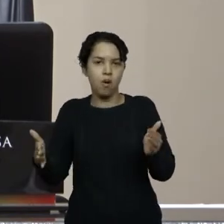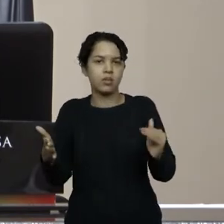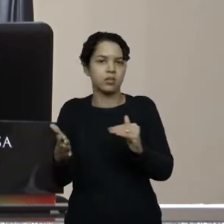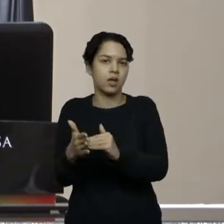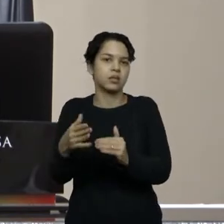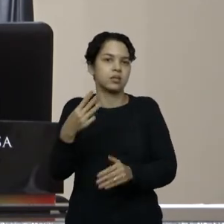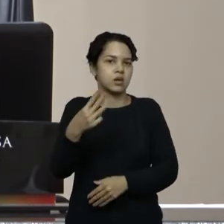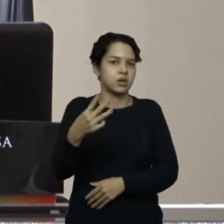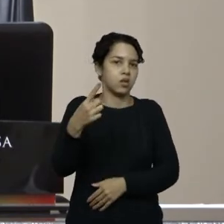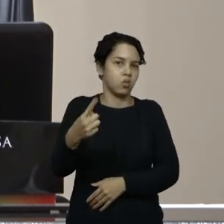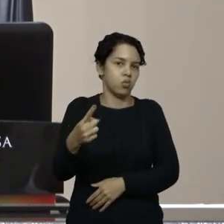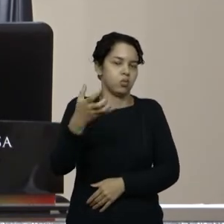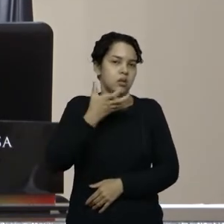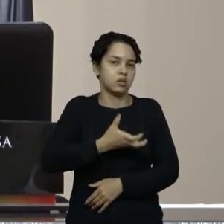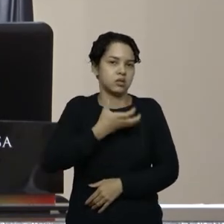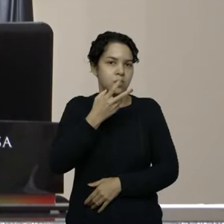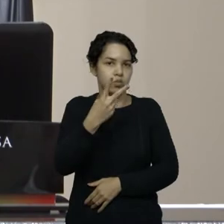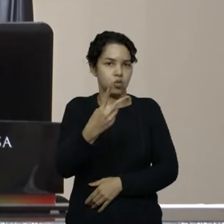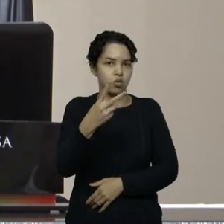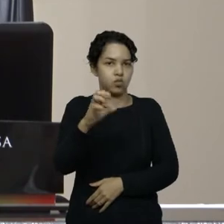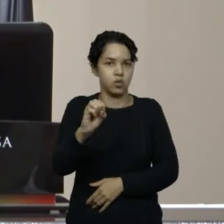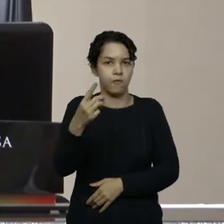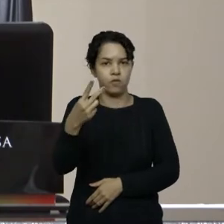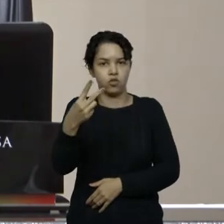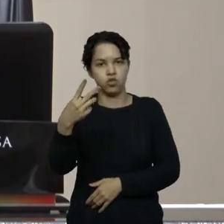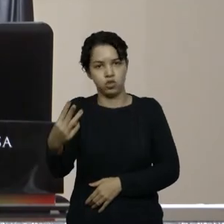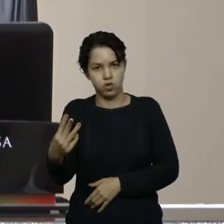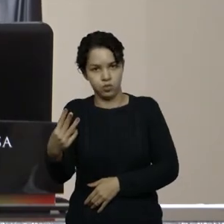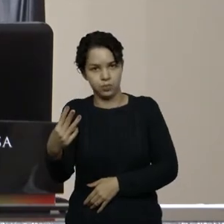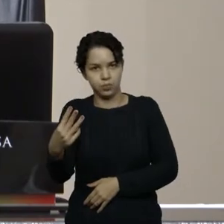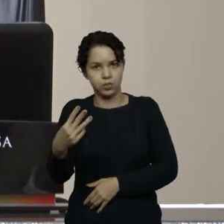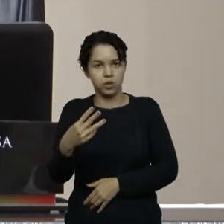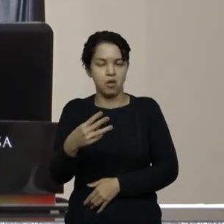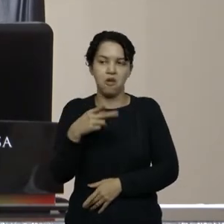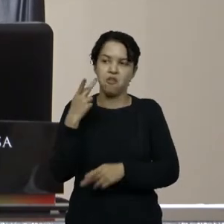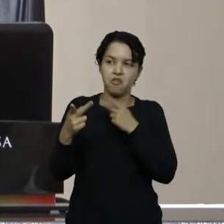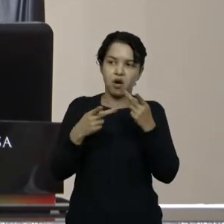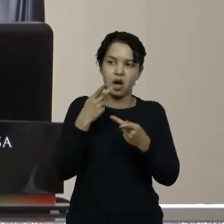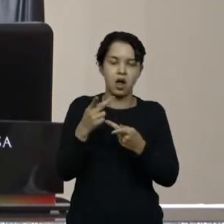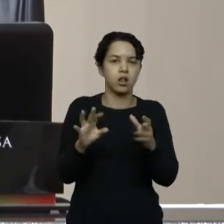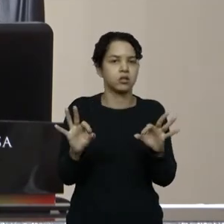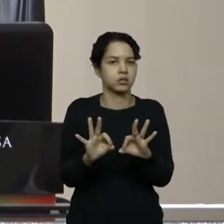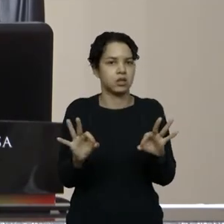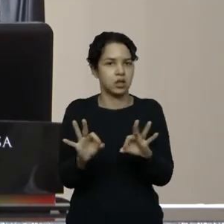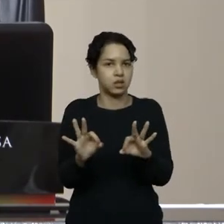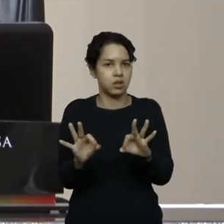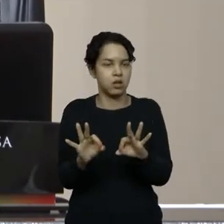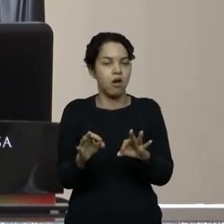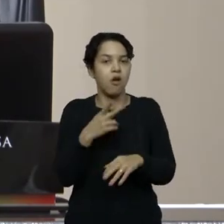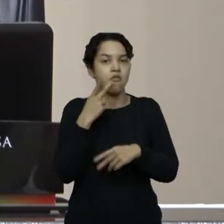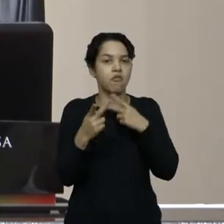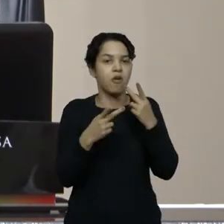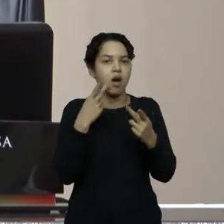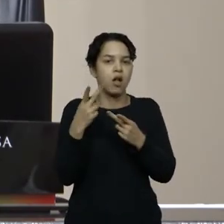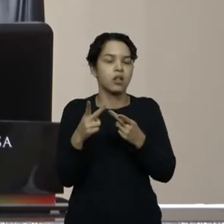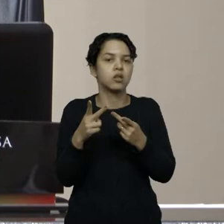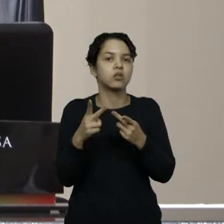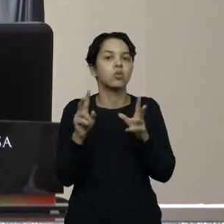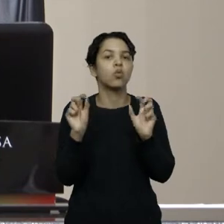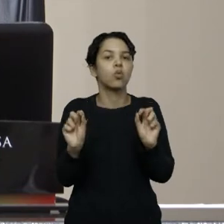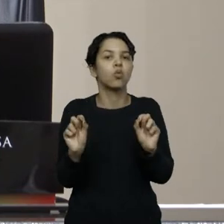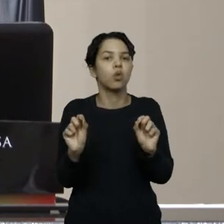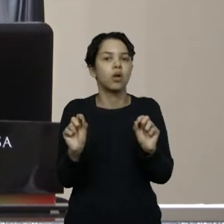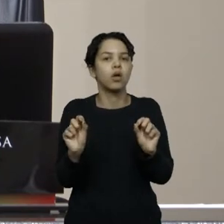de dezembro de 2023 eu não vejo falar muito nisso e eu só vejo falar que a gente